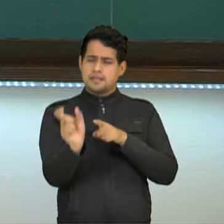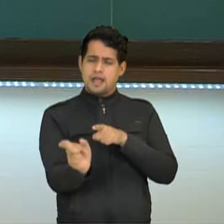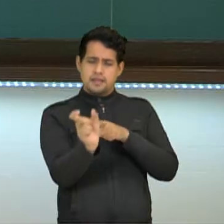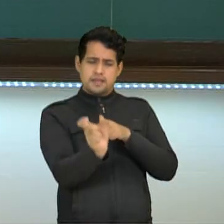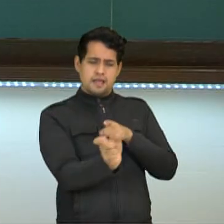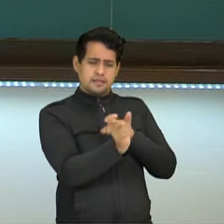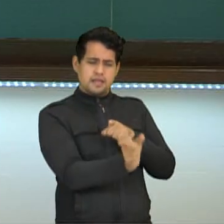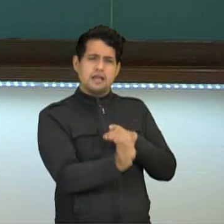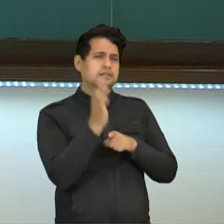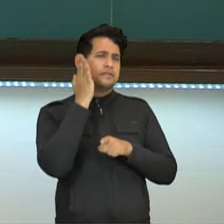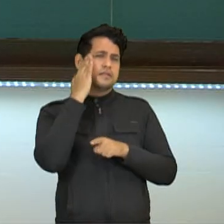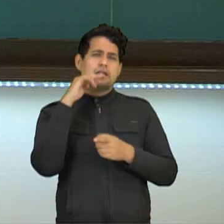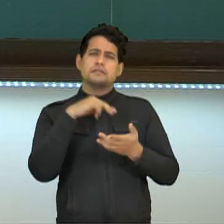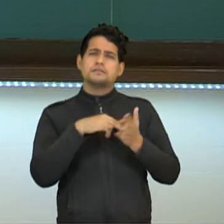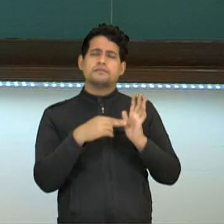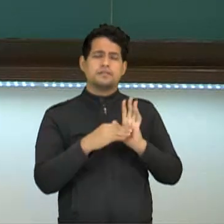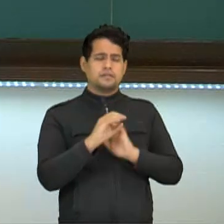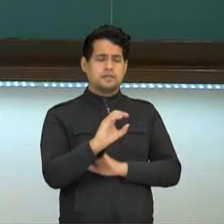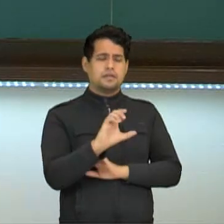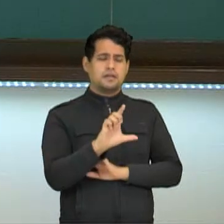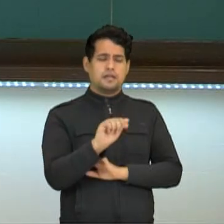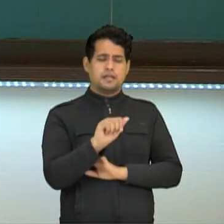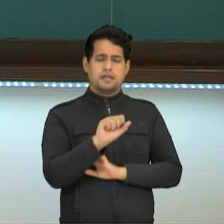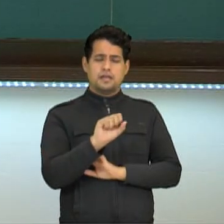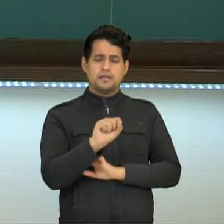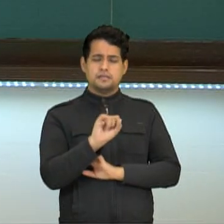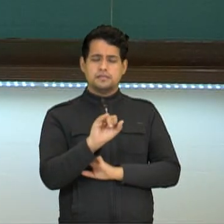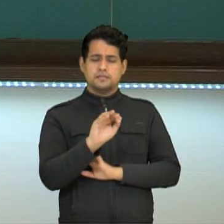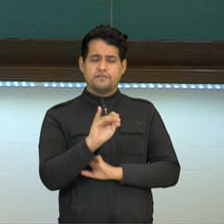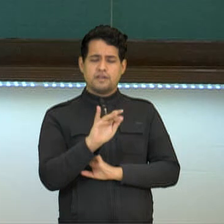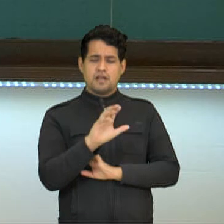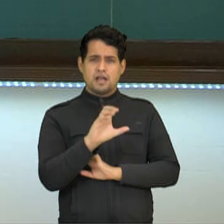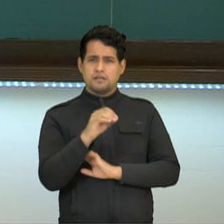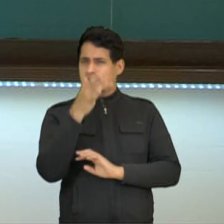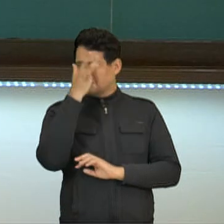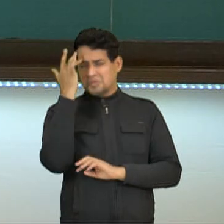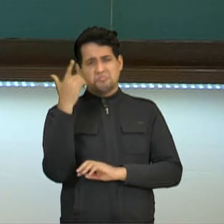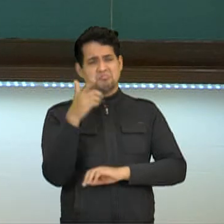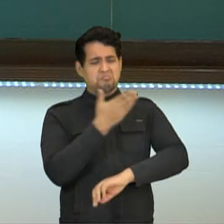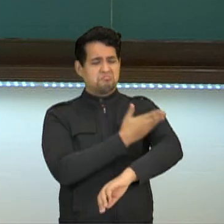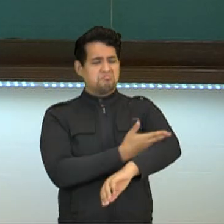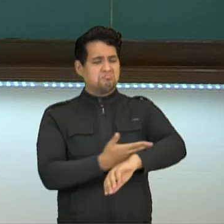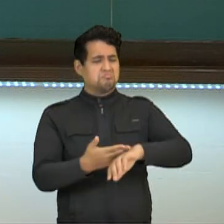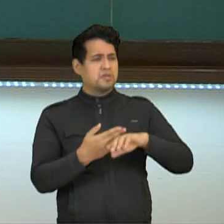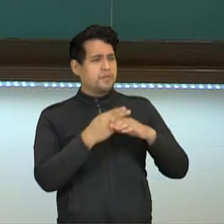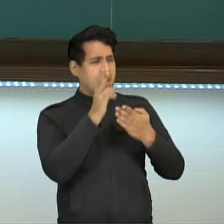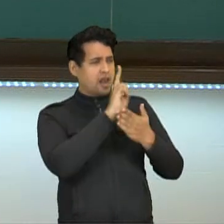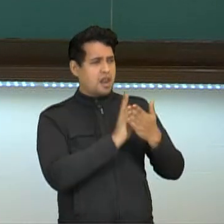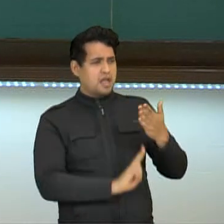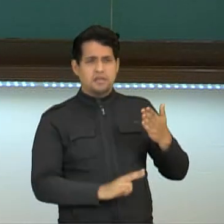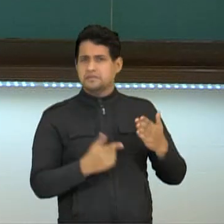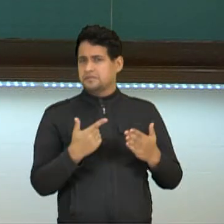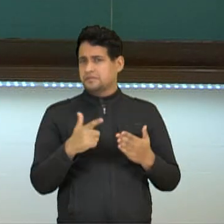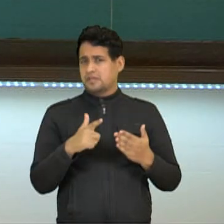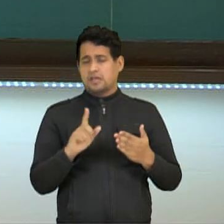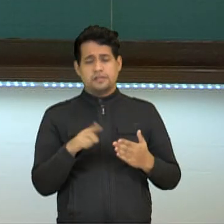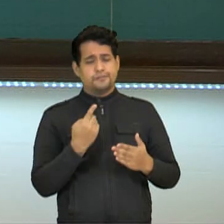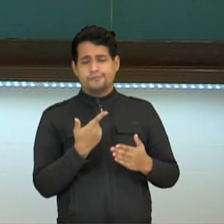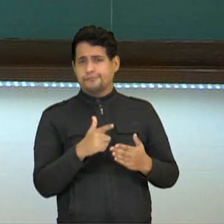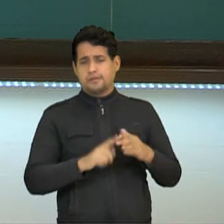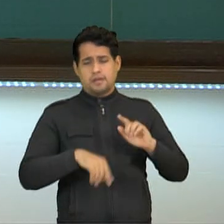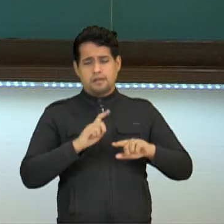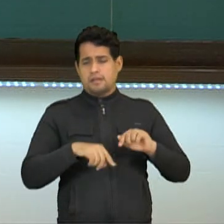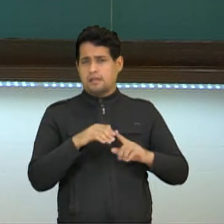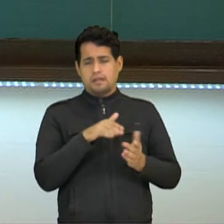Classificado. Você sabe o que é um classificado? Atualmente as pessoas não têm muito hábito de ler os classificados, né? A gente não tem mais esse